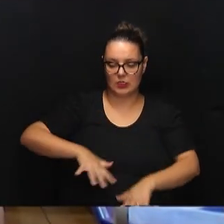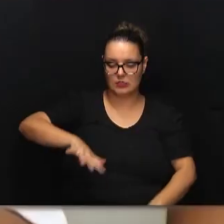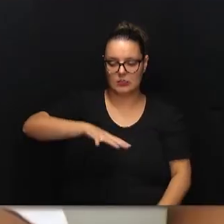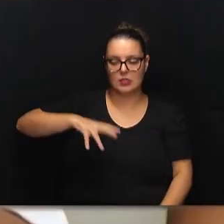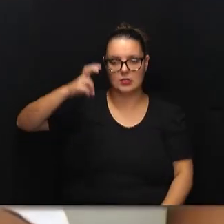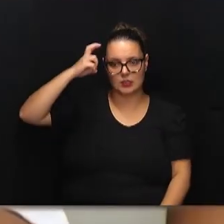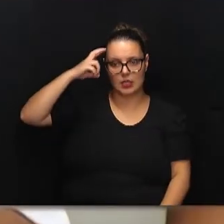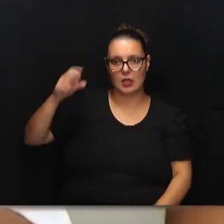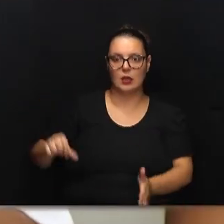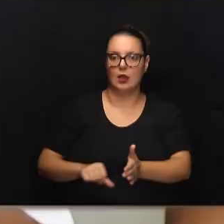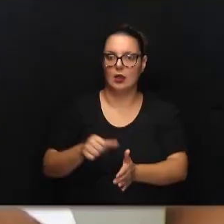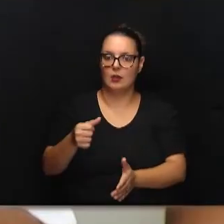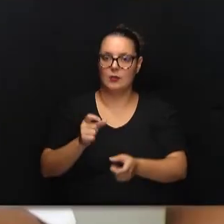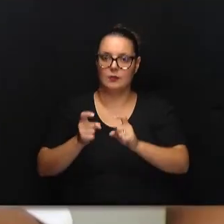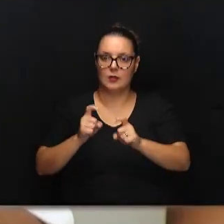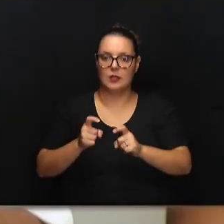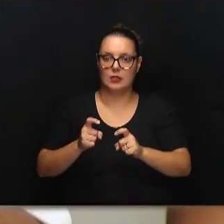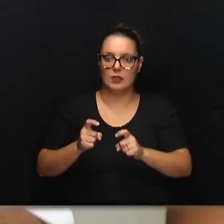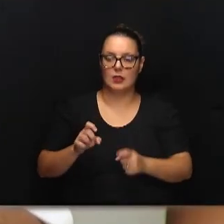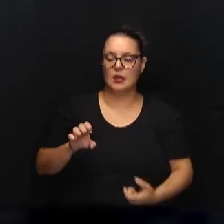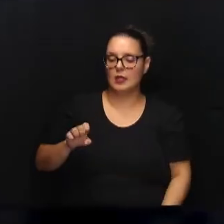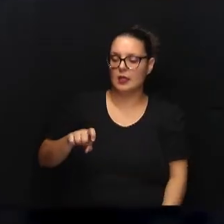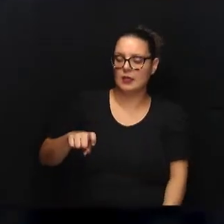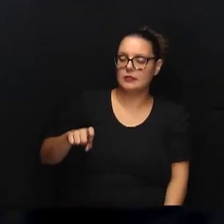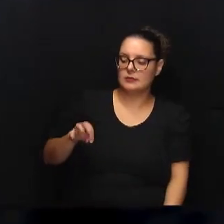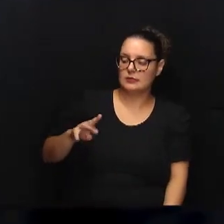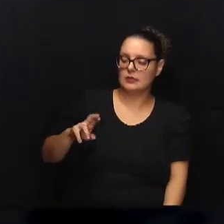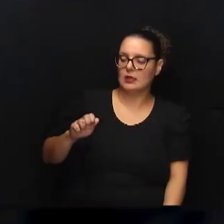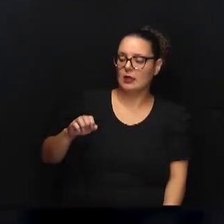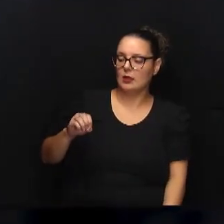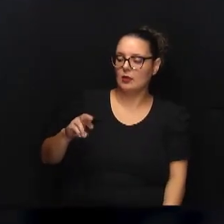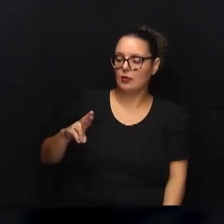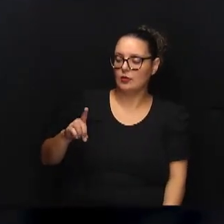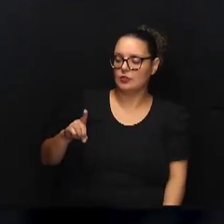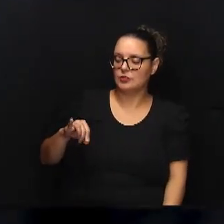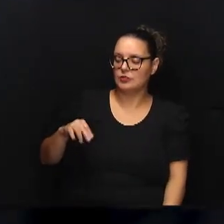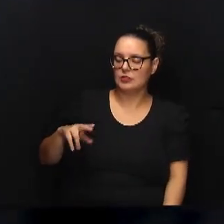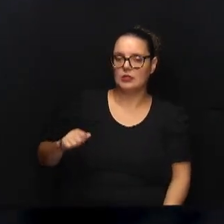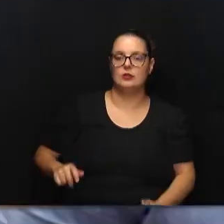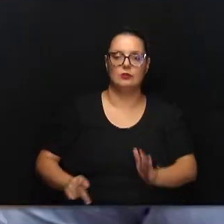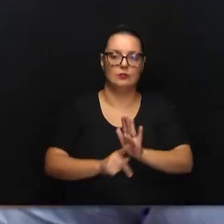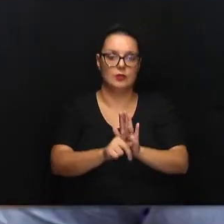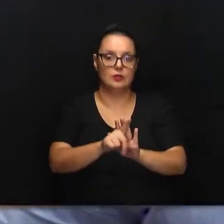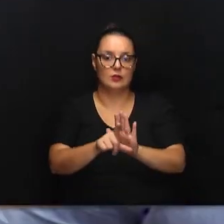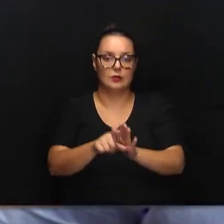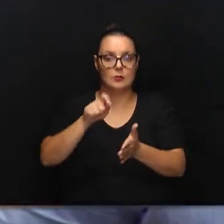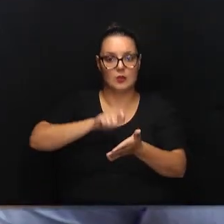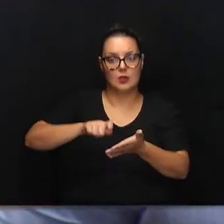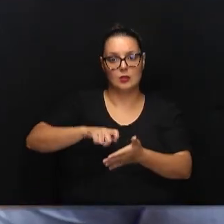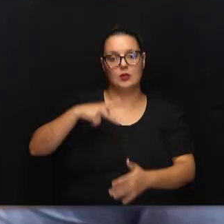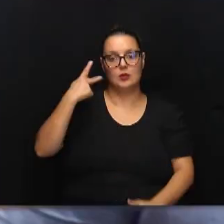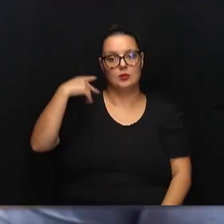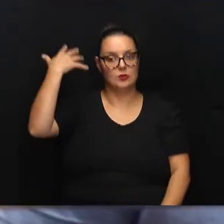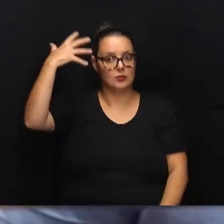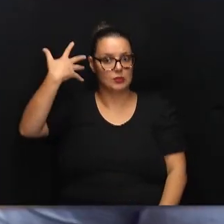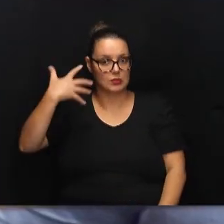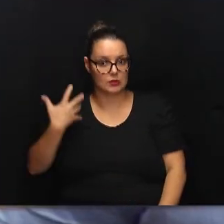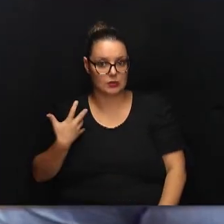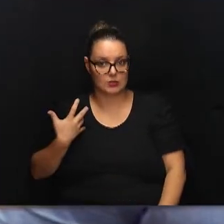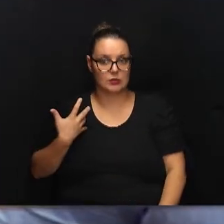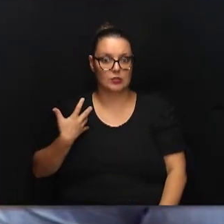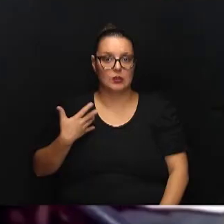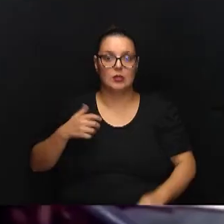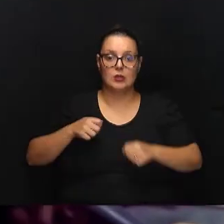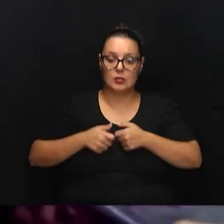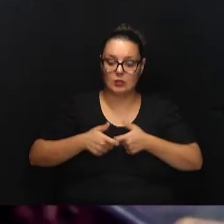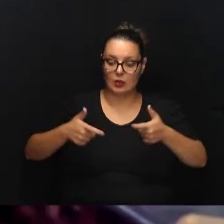a primeira reunião extraordinária para debater o projeto de lei de autoria da vereadora Guida Calisto, que